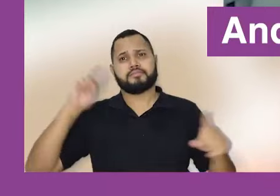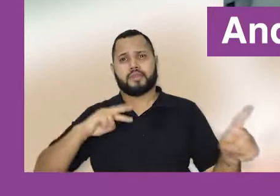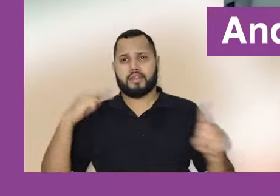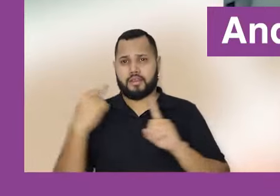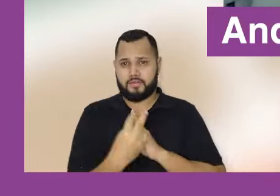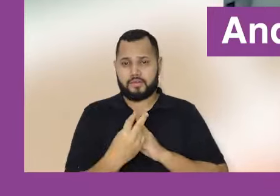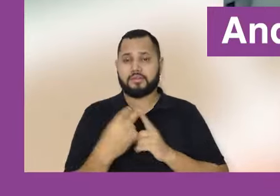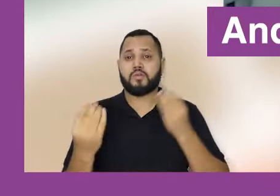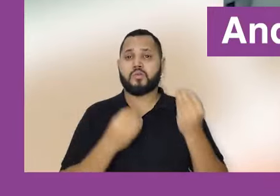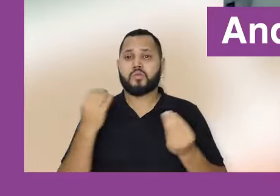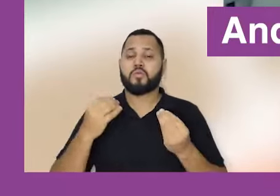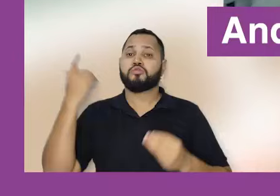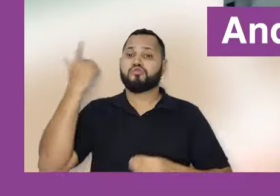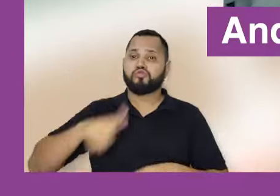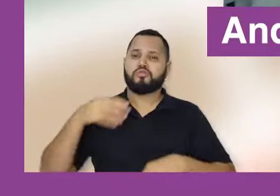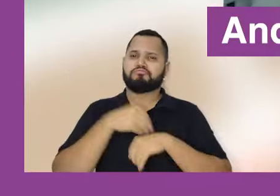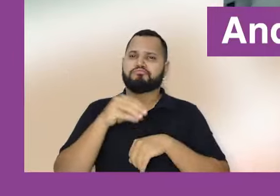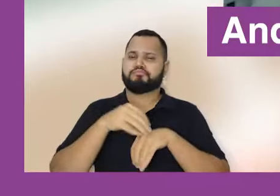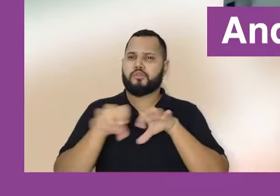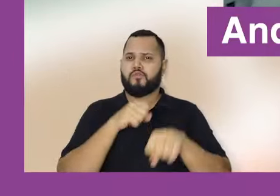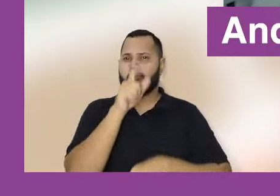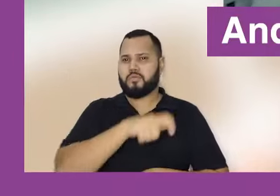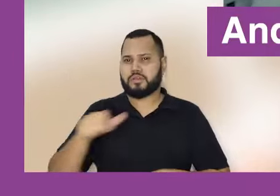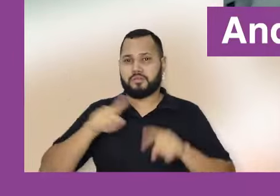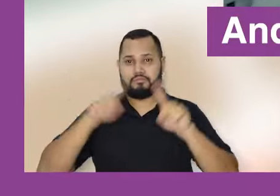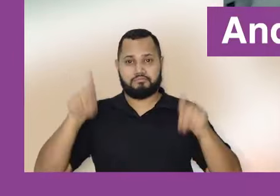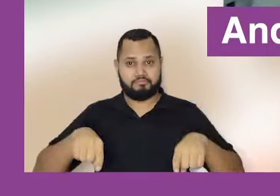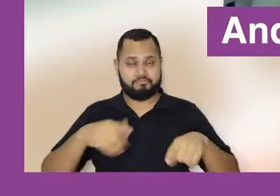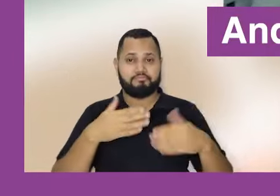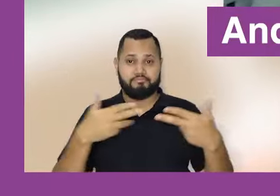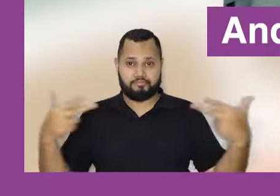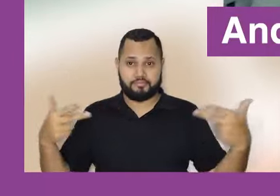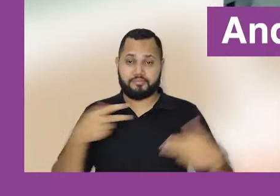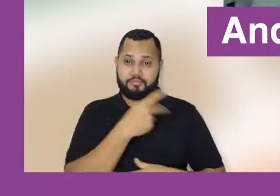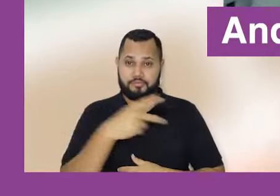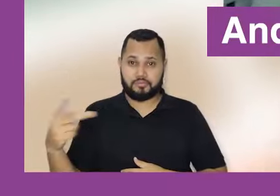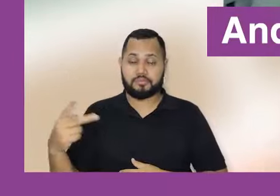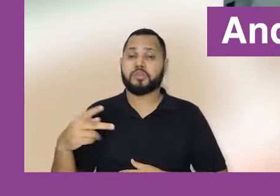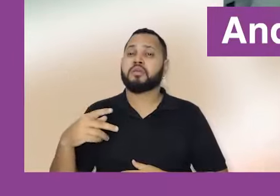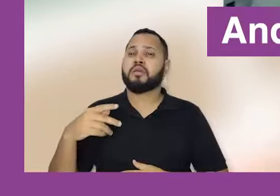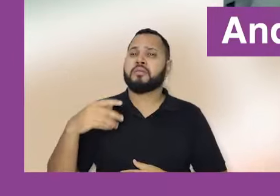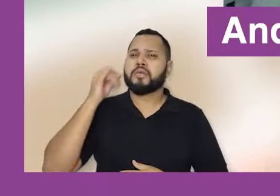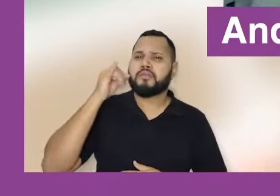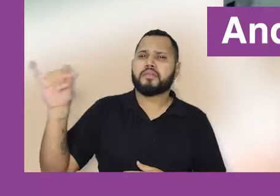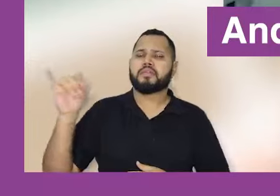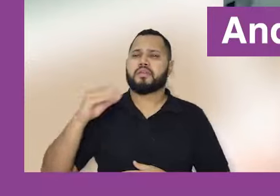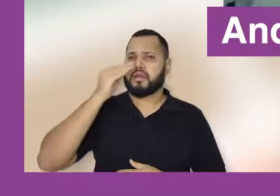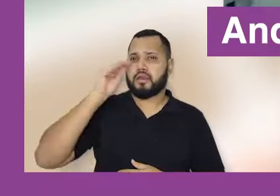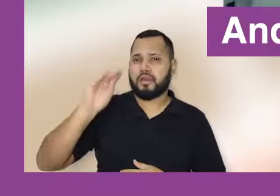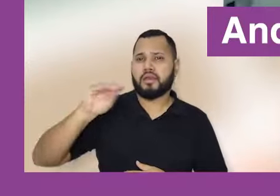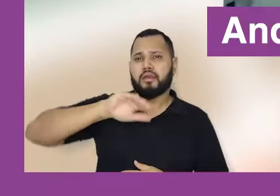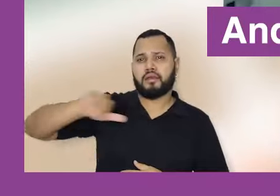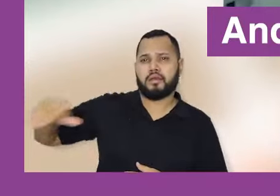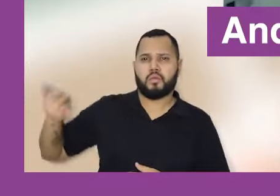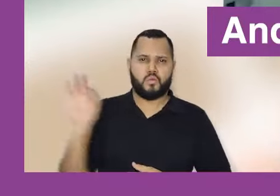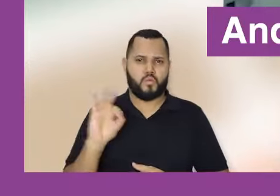esse olhar atento para recapacitação né das nossas pessoas para que elas não sejam deixadas de